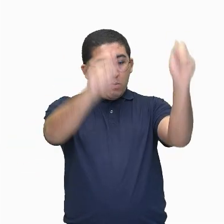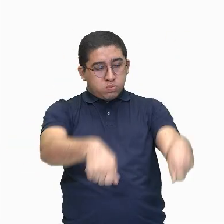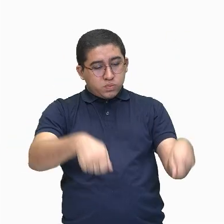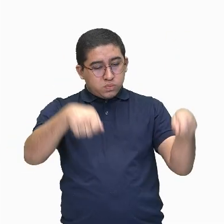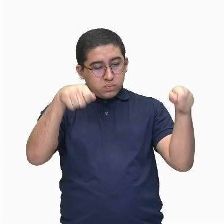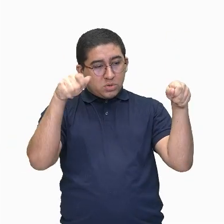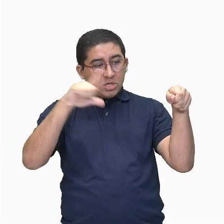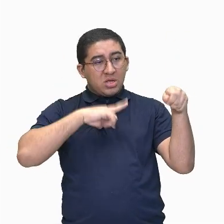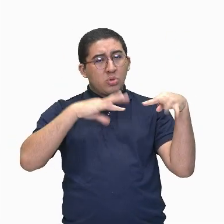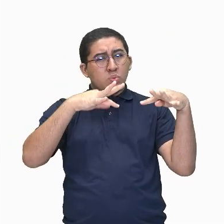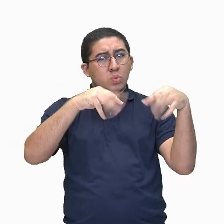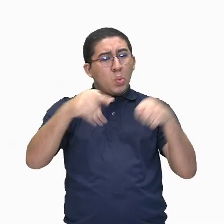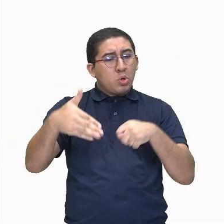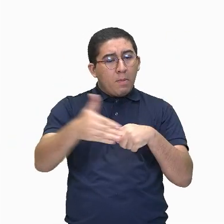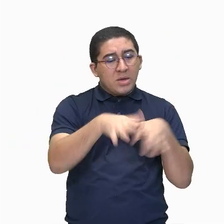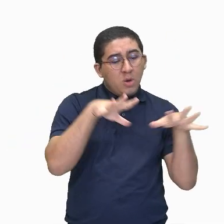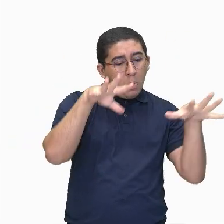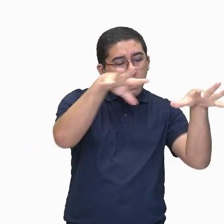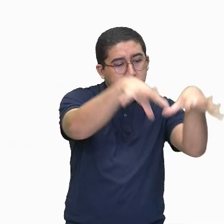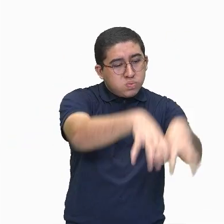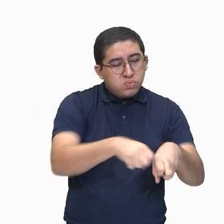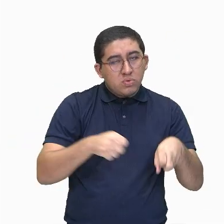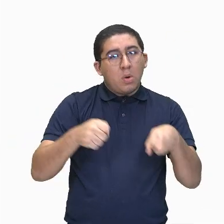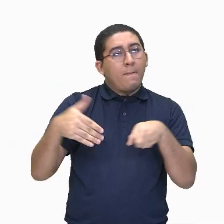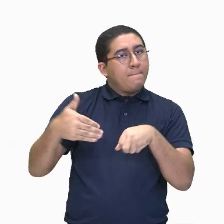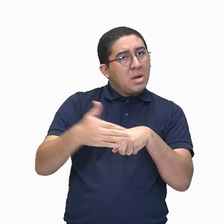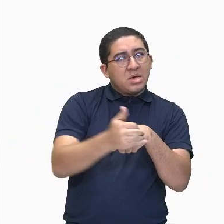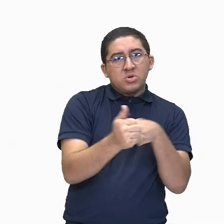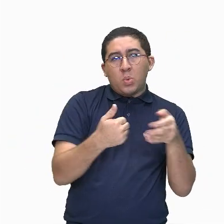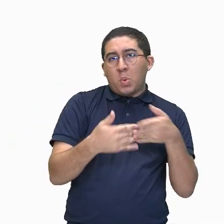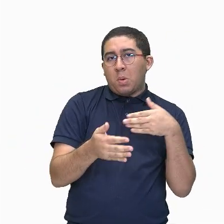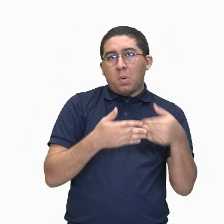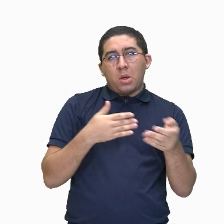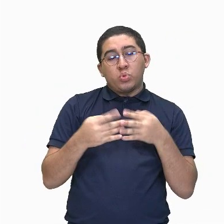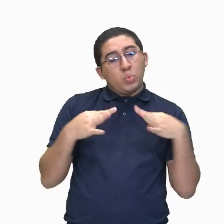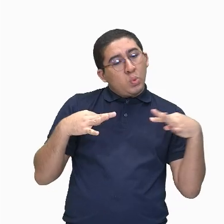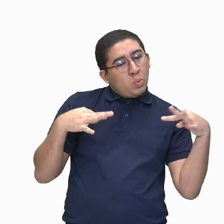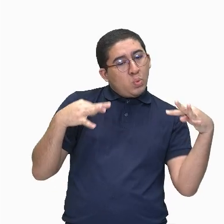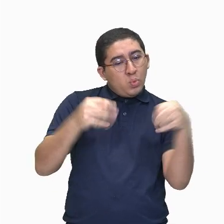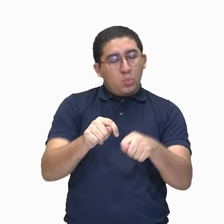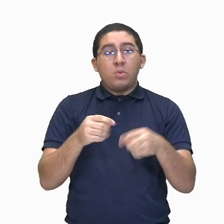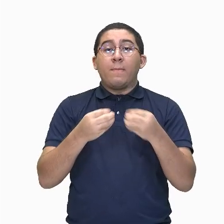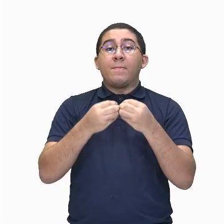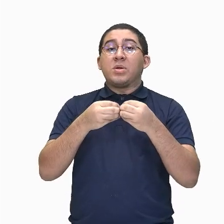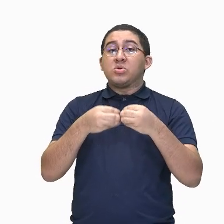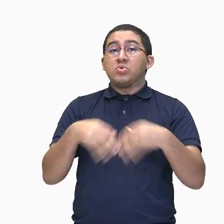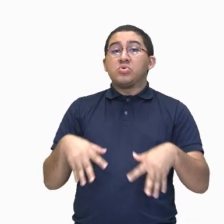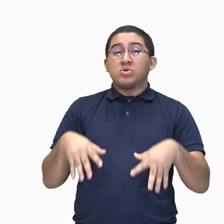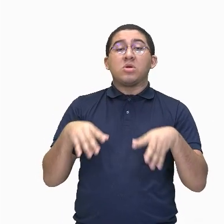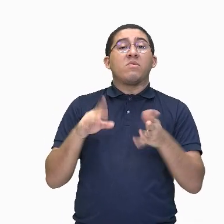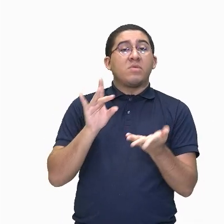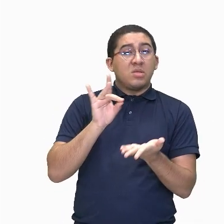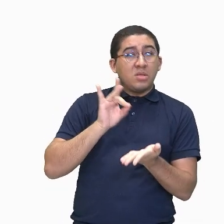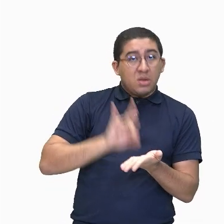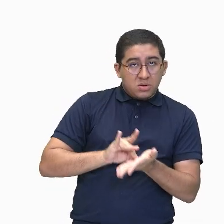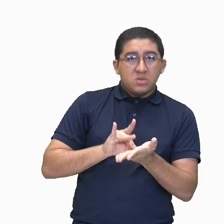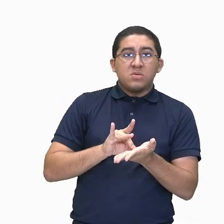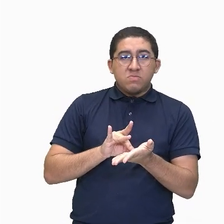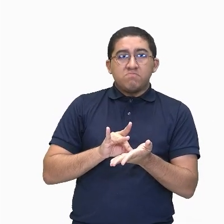pegando todos os peixes, tanto peixe grande como peixe pequeno, e isso prejudica demasiadamente,